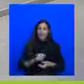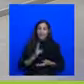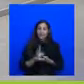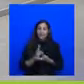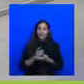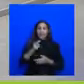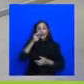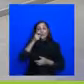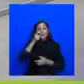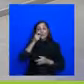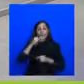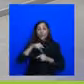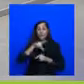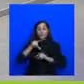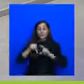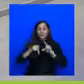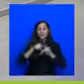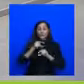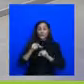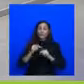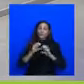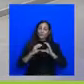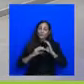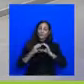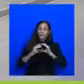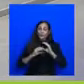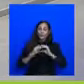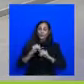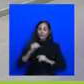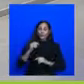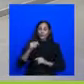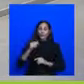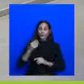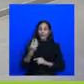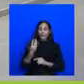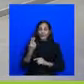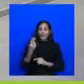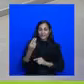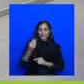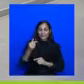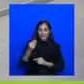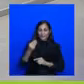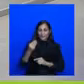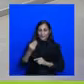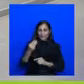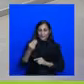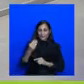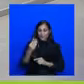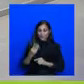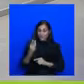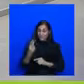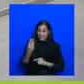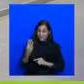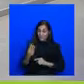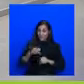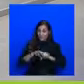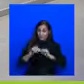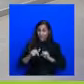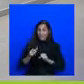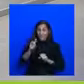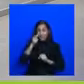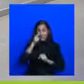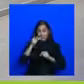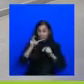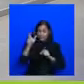Vamos agora confirmar os números sorteados no concurso 423 do Super 7. Coluna